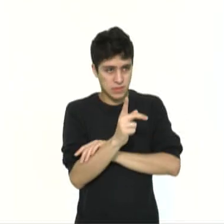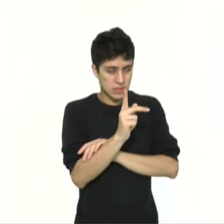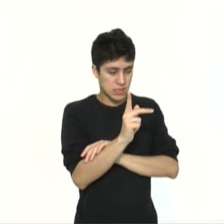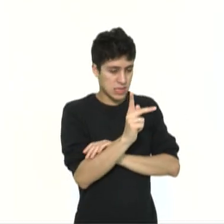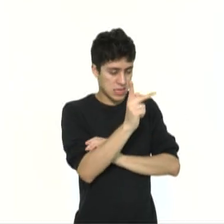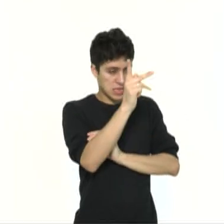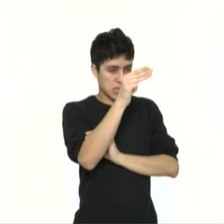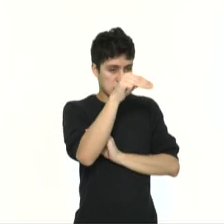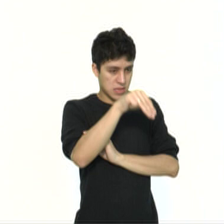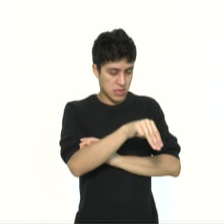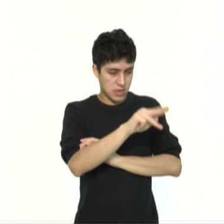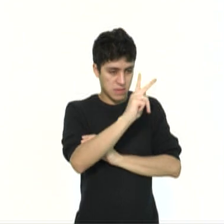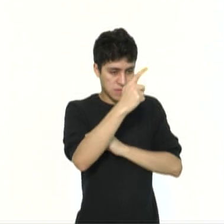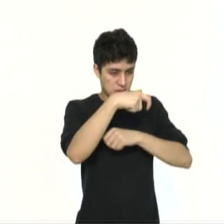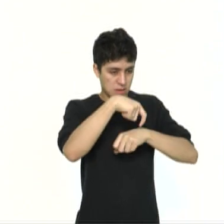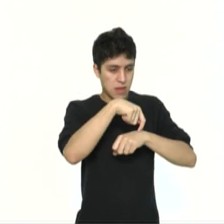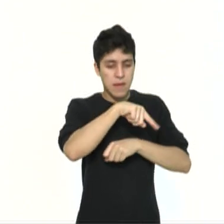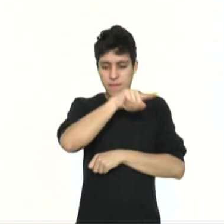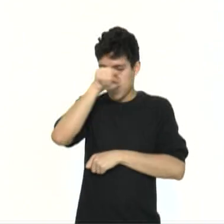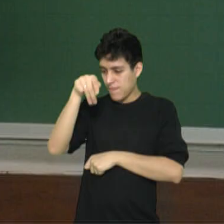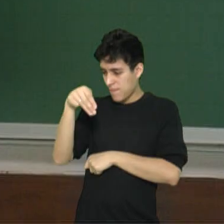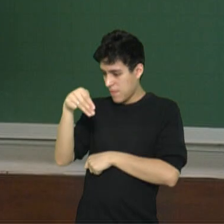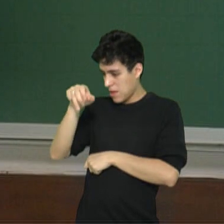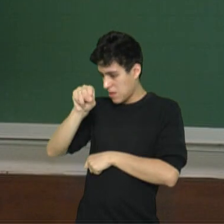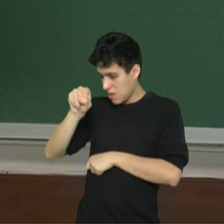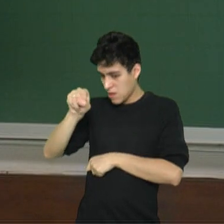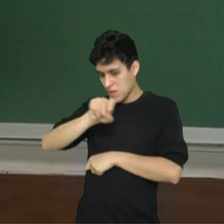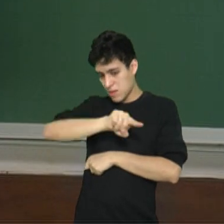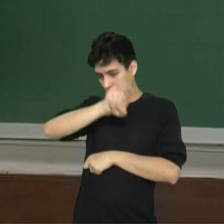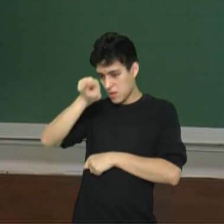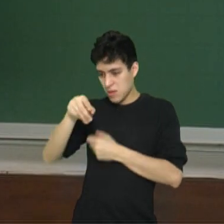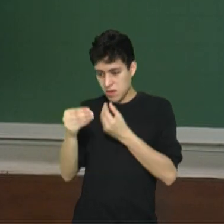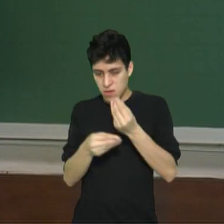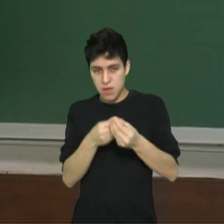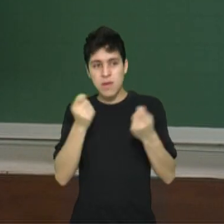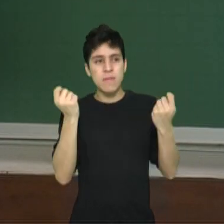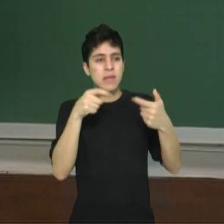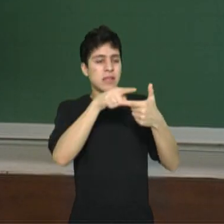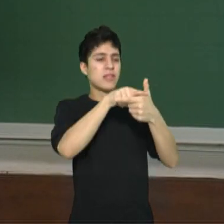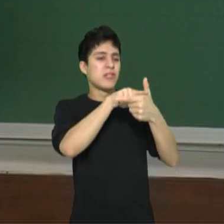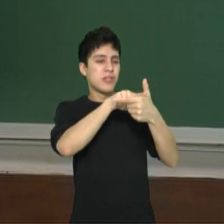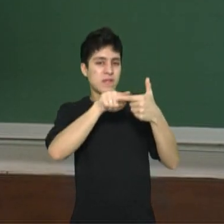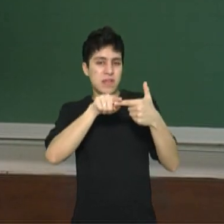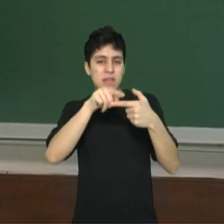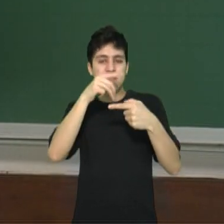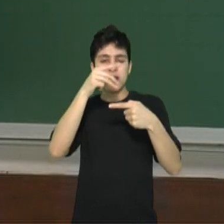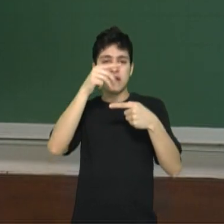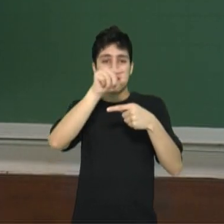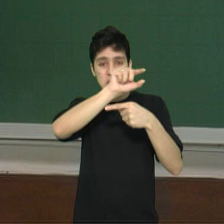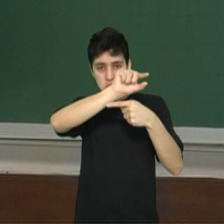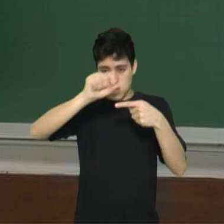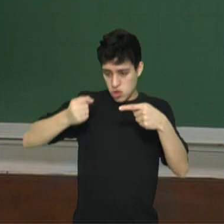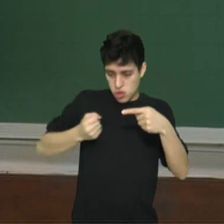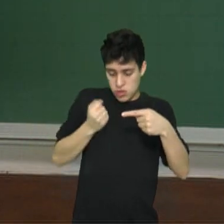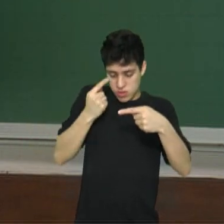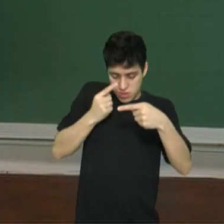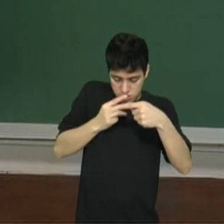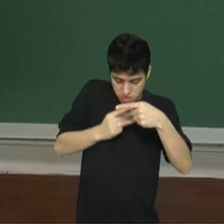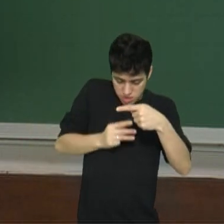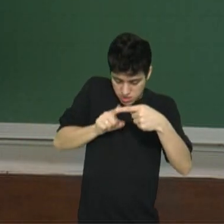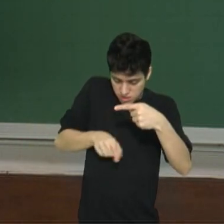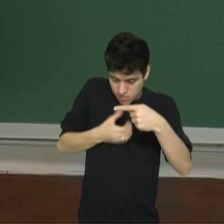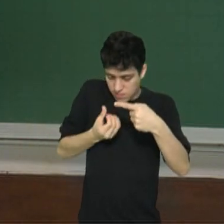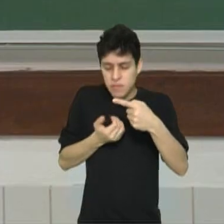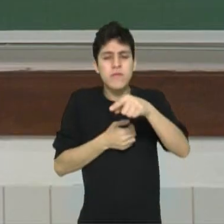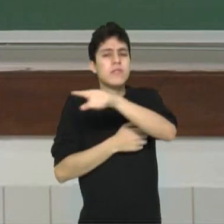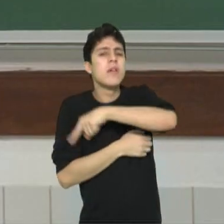quilômetros por hora para metros por segundo, você vai dividir por 3,6, tá? E se você é aquele